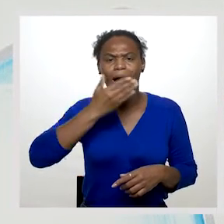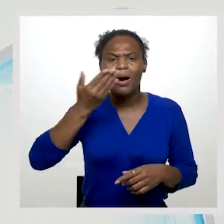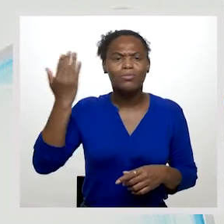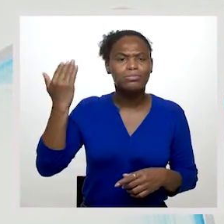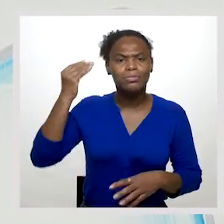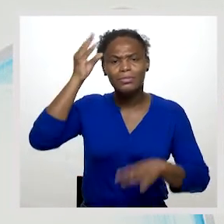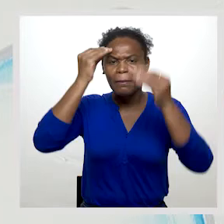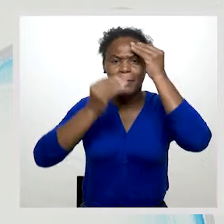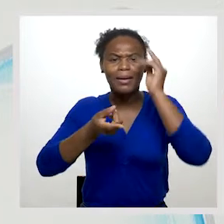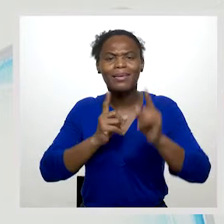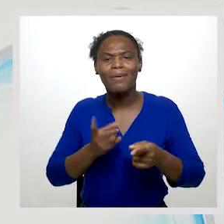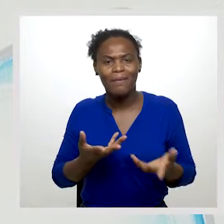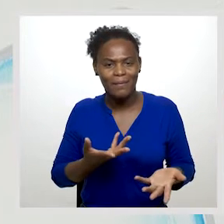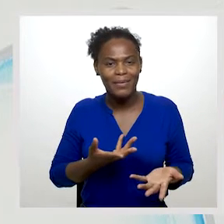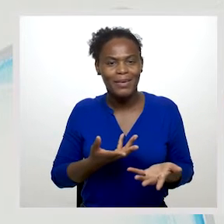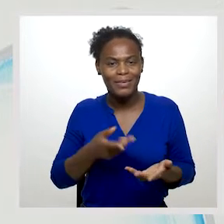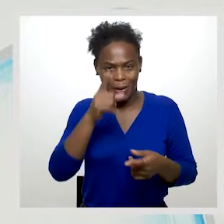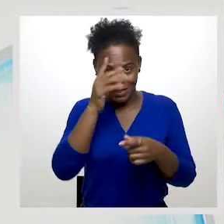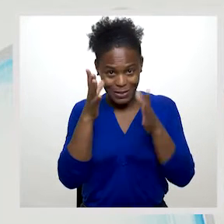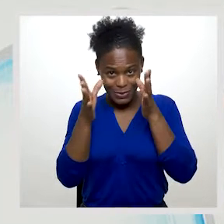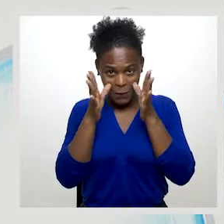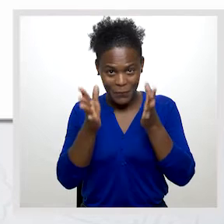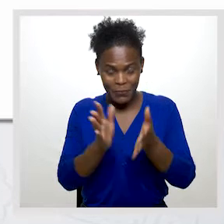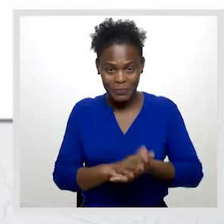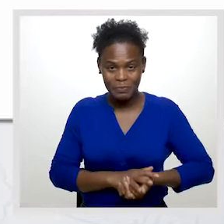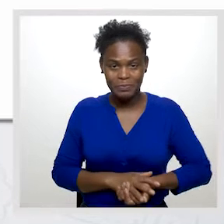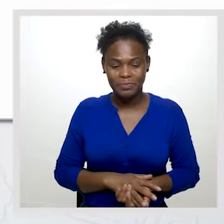o que aprendemos na aula passada. Prestem atenção.